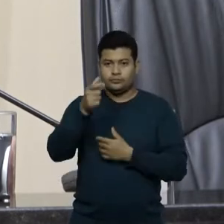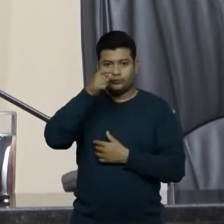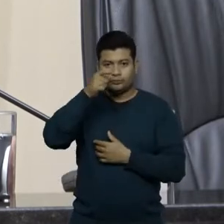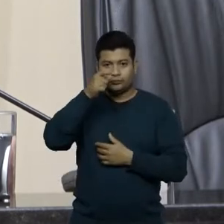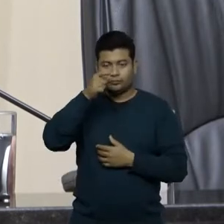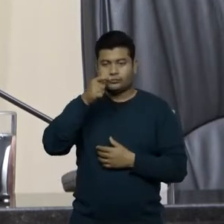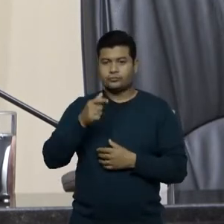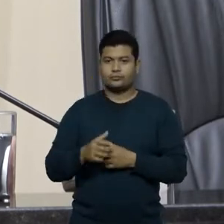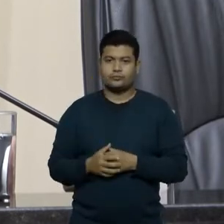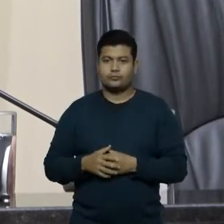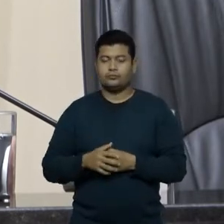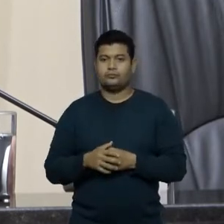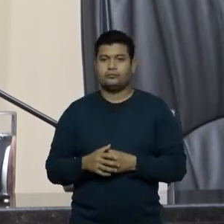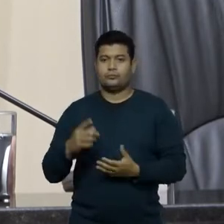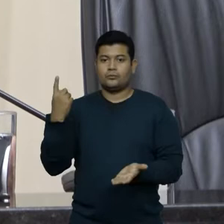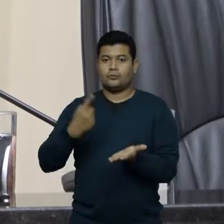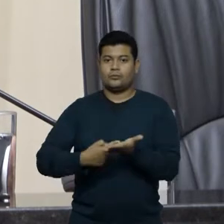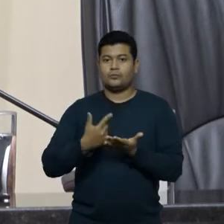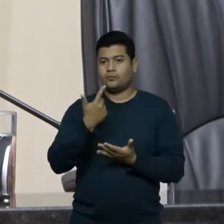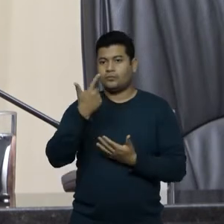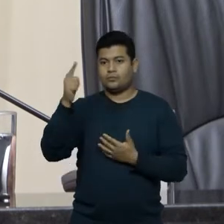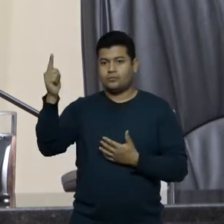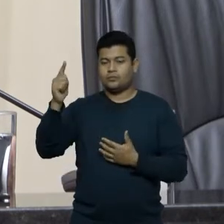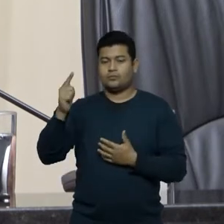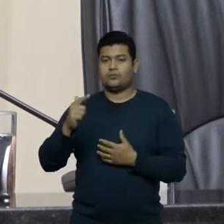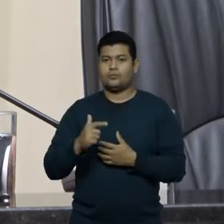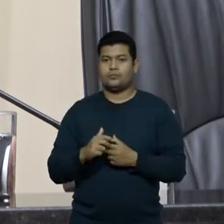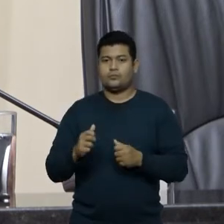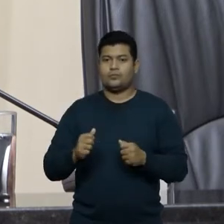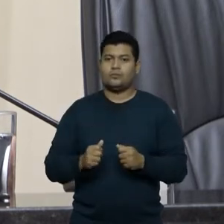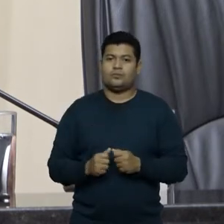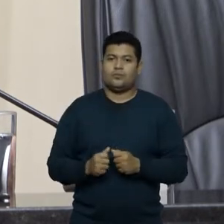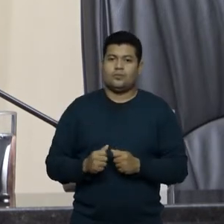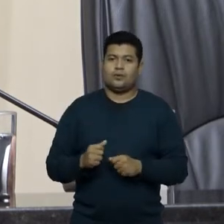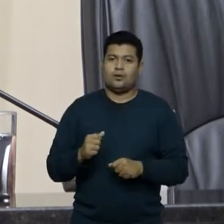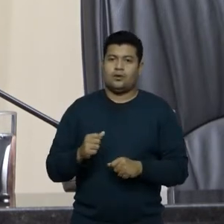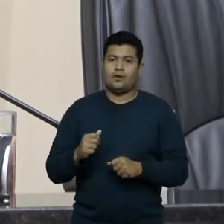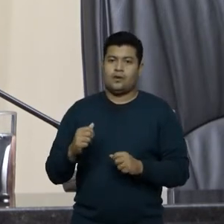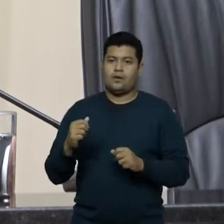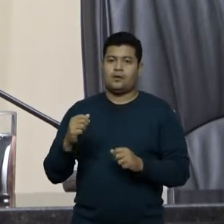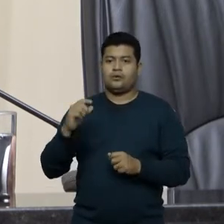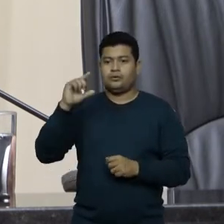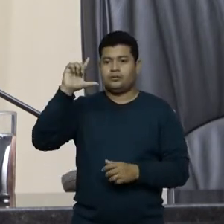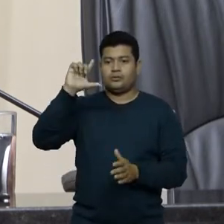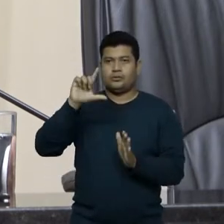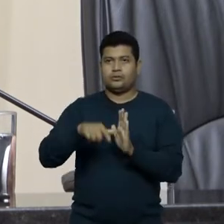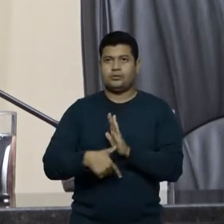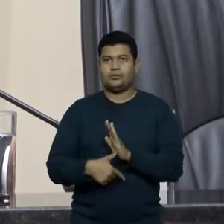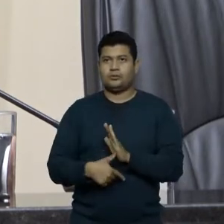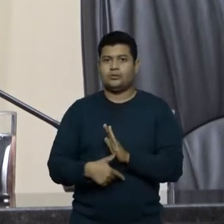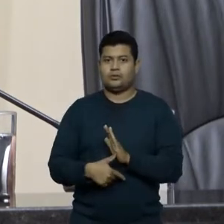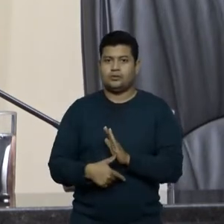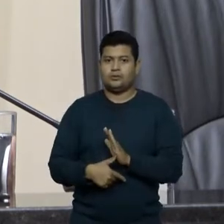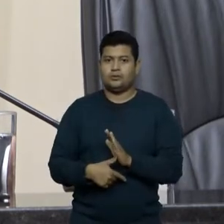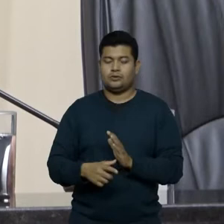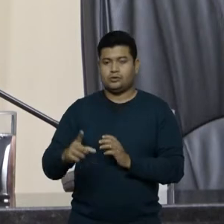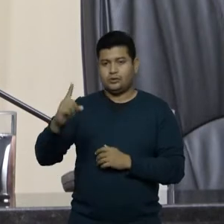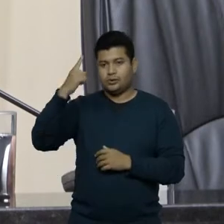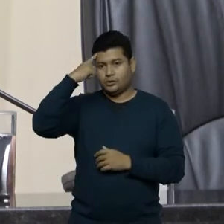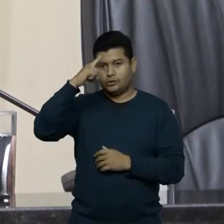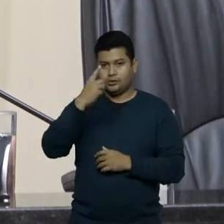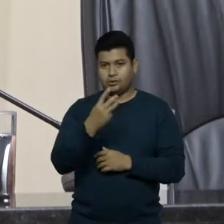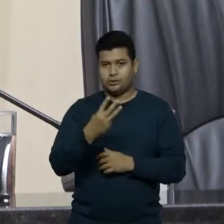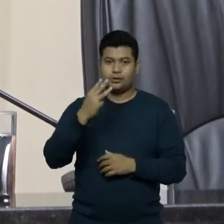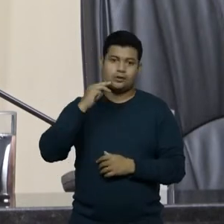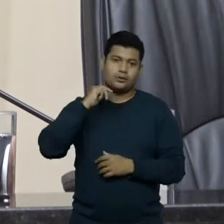e como vou outra sessão ordinária para o dia seguinte para o dia Treze de Maio